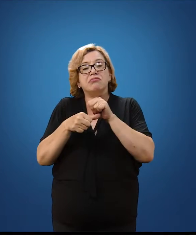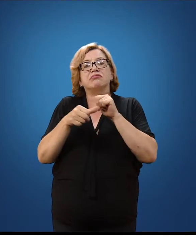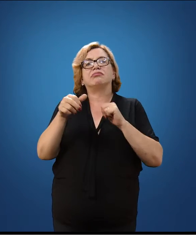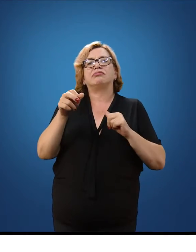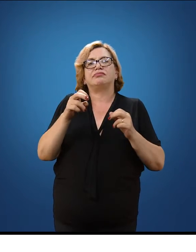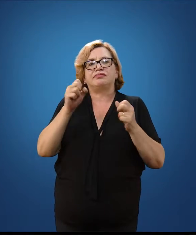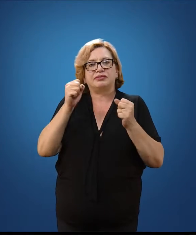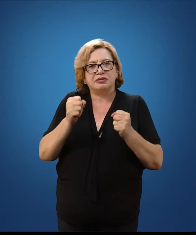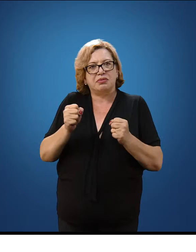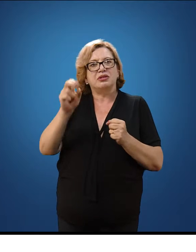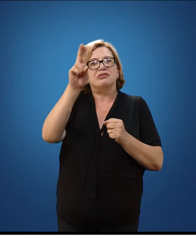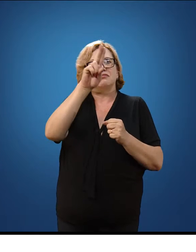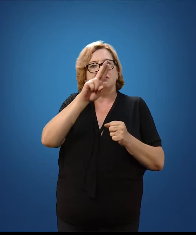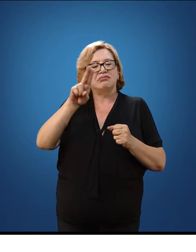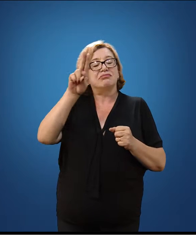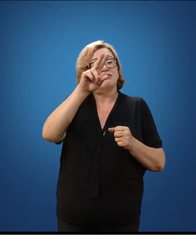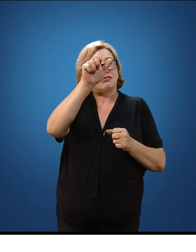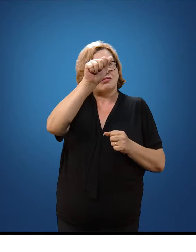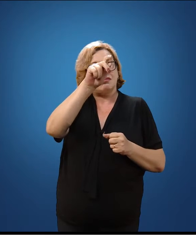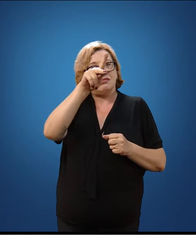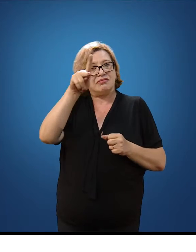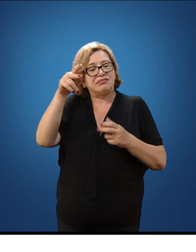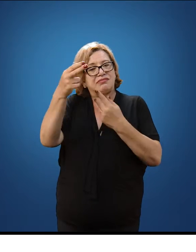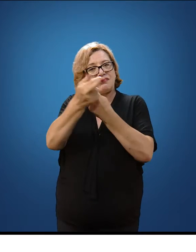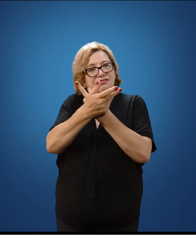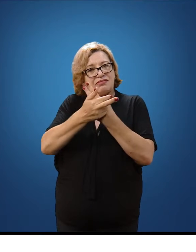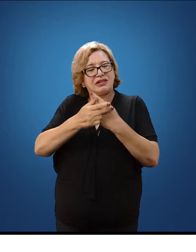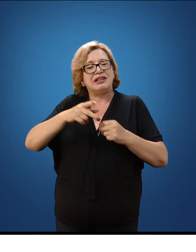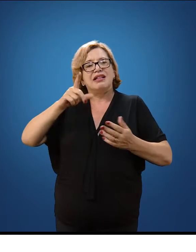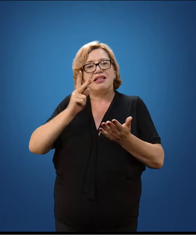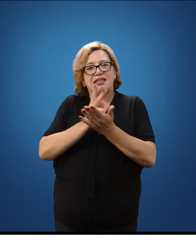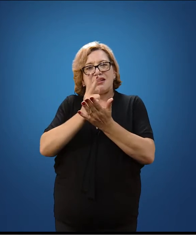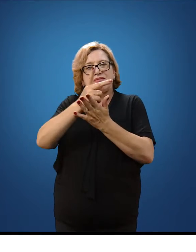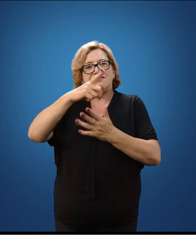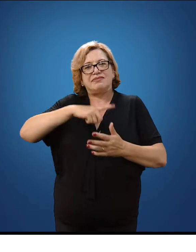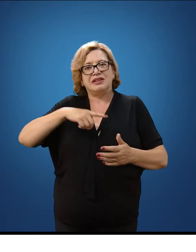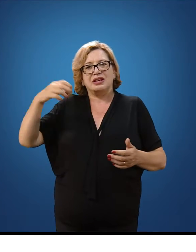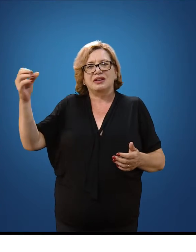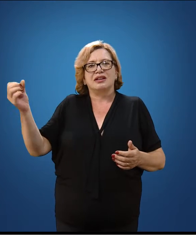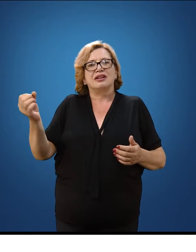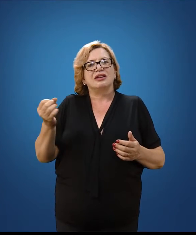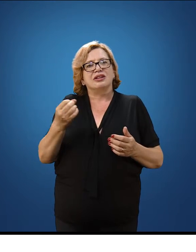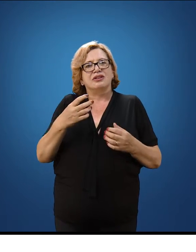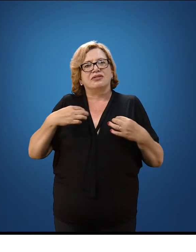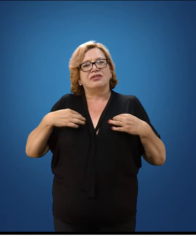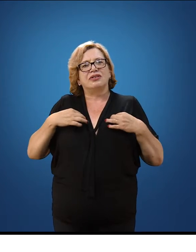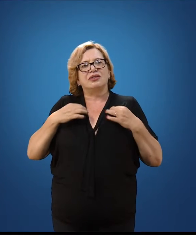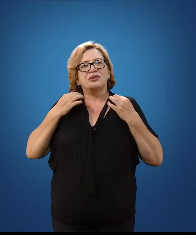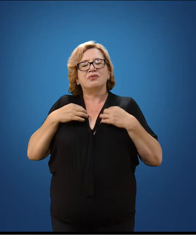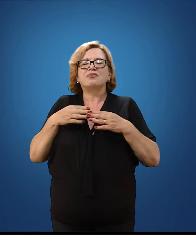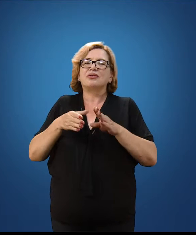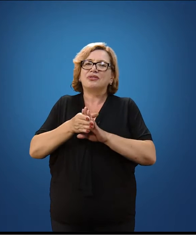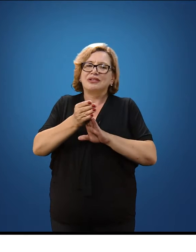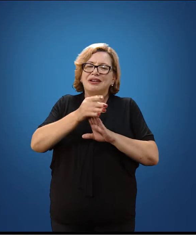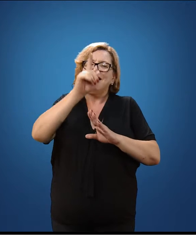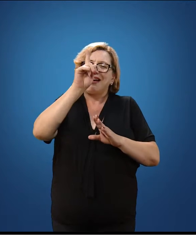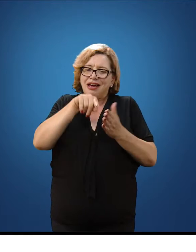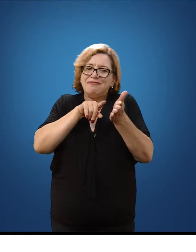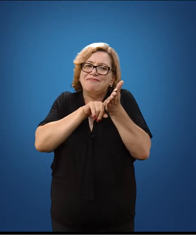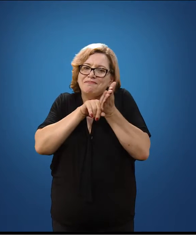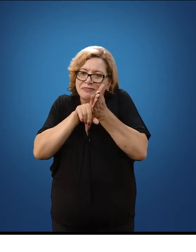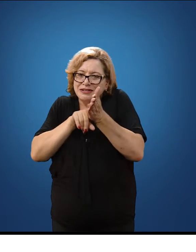N aplicativos que a gente consegue trabalhar. Sempre tem muita novidade nesse sentido. Então, a minha dica seria essa,